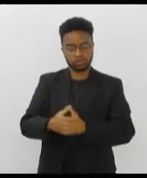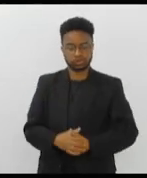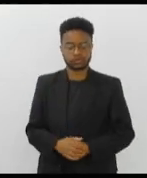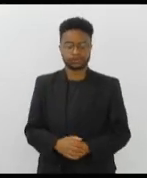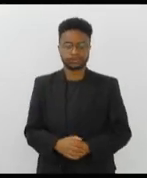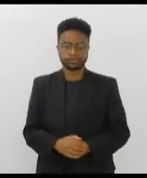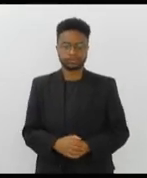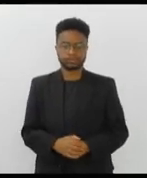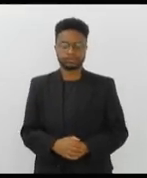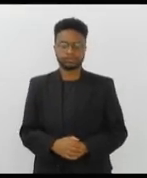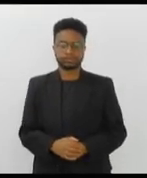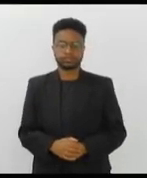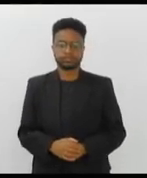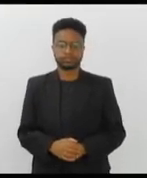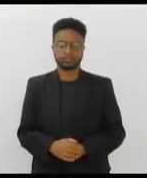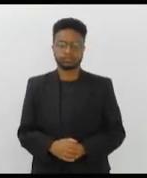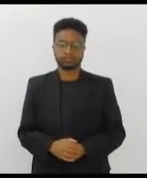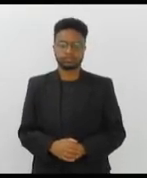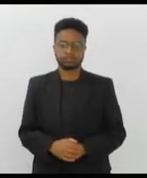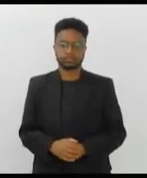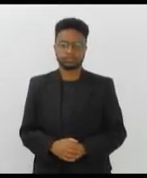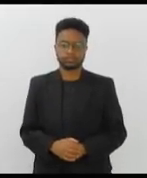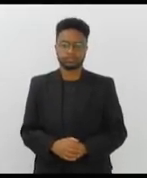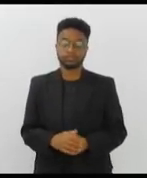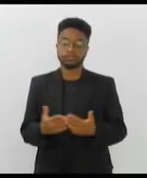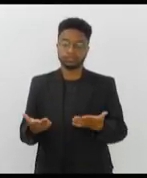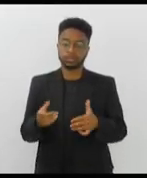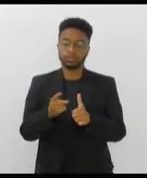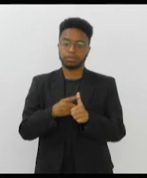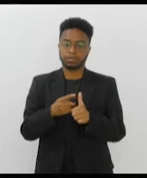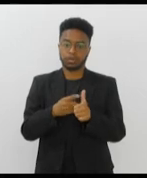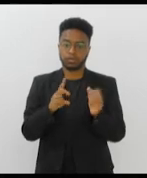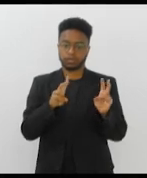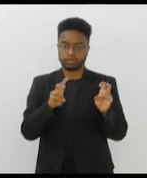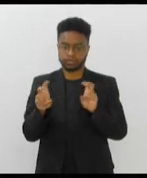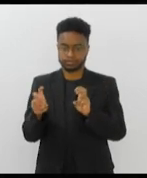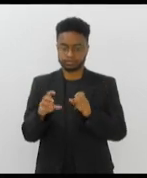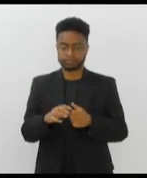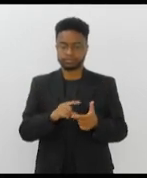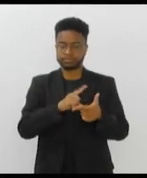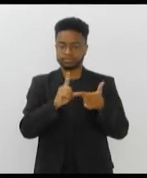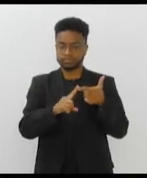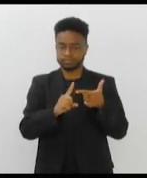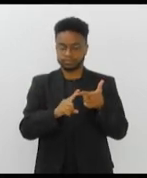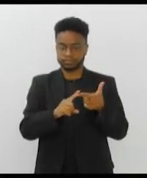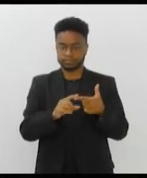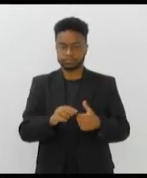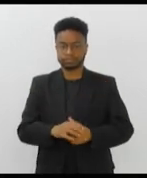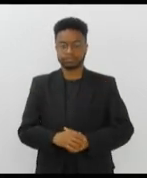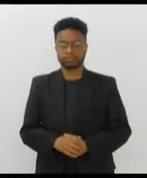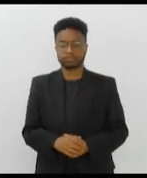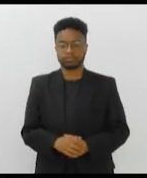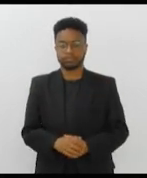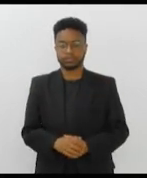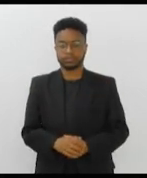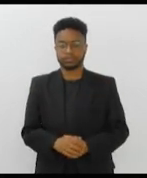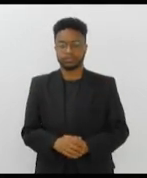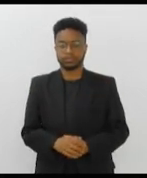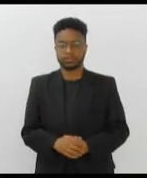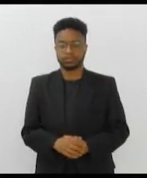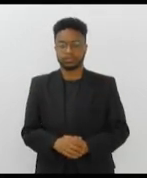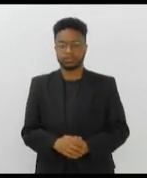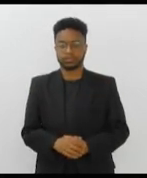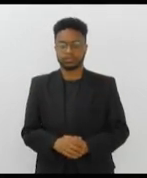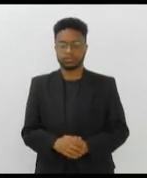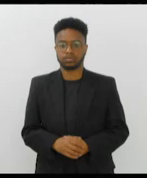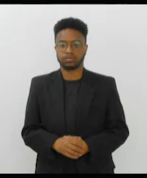esportivas. Então, este é o primeiro tópico. O segundo tópico é